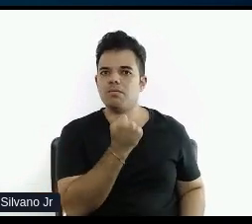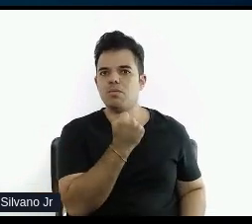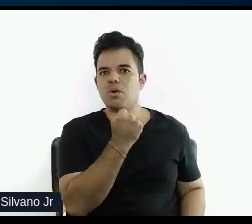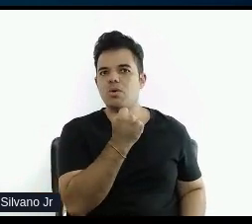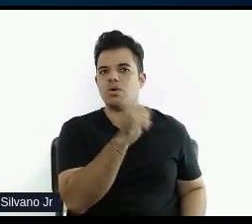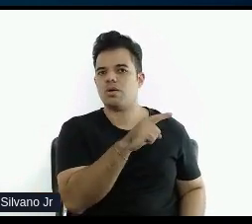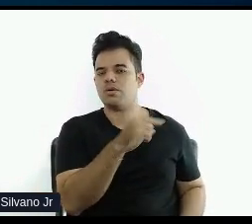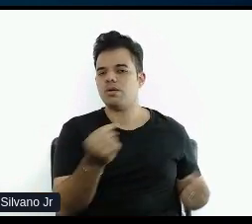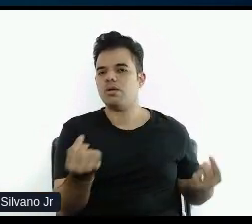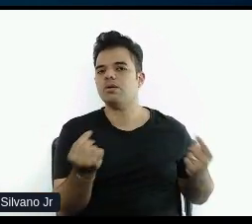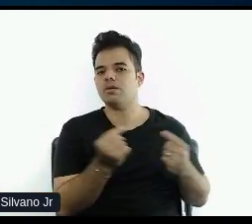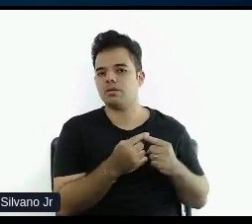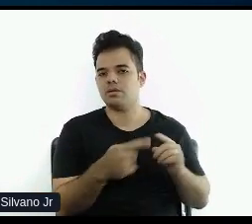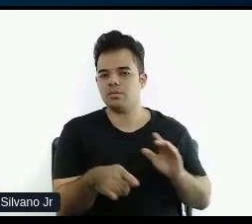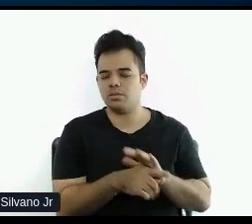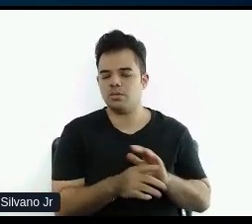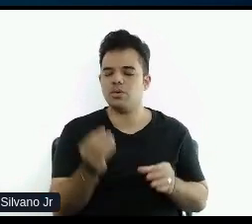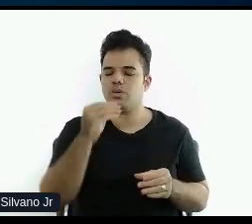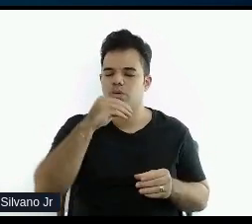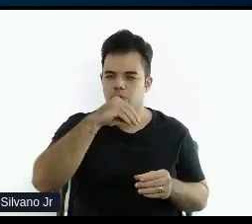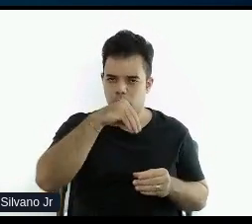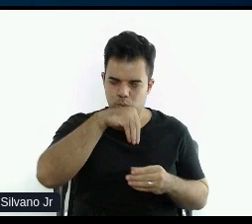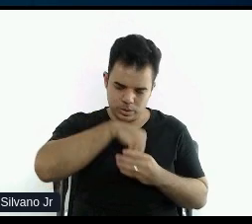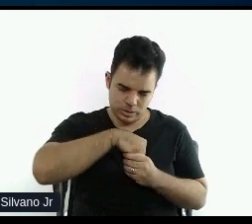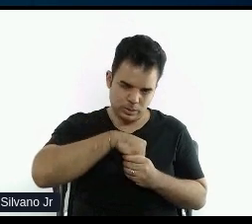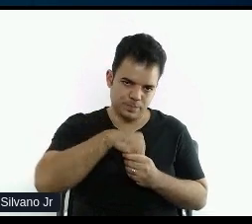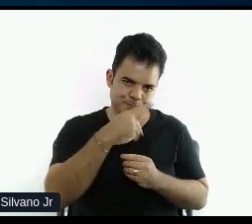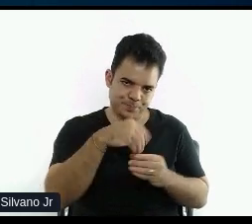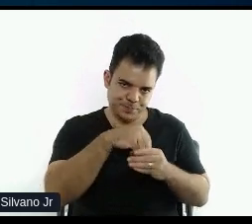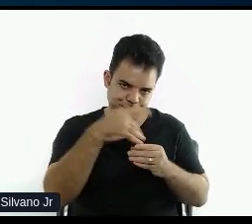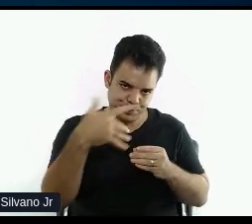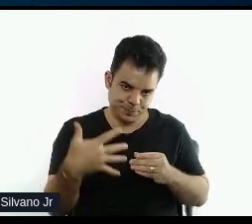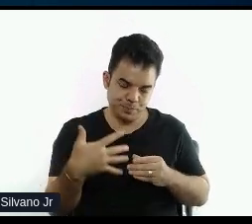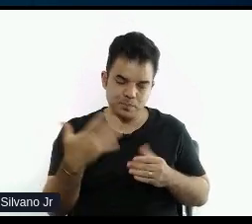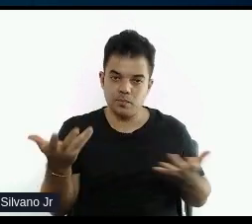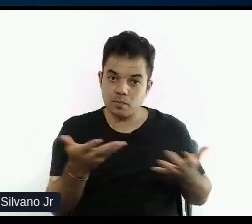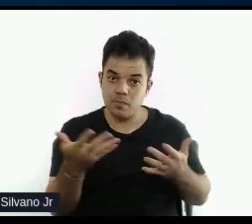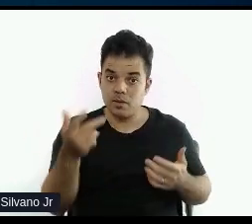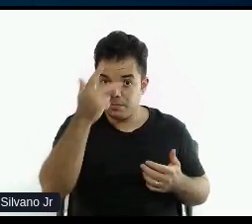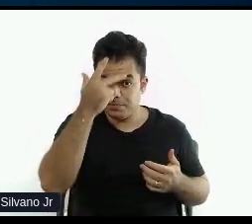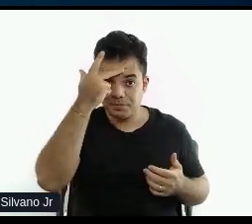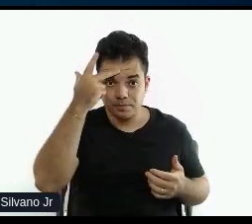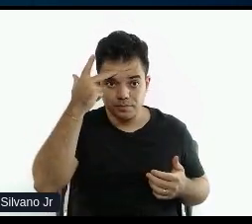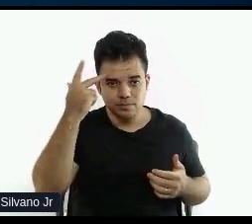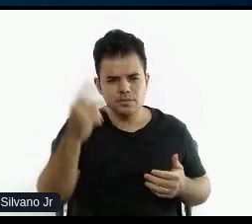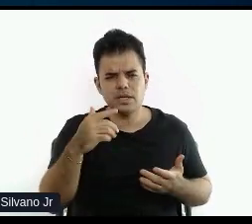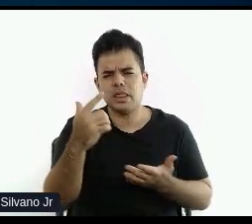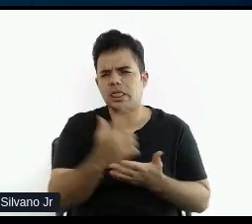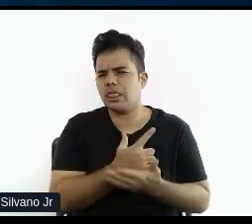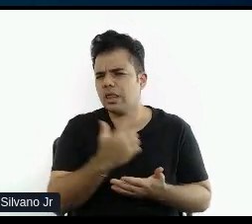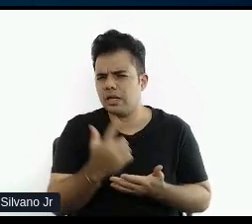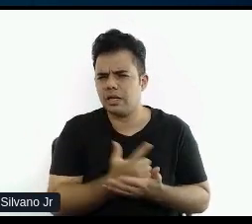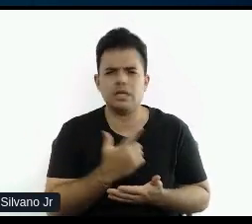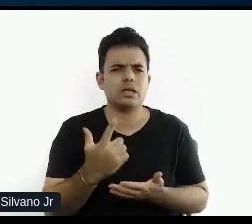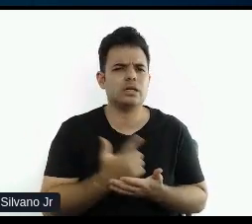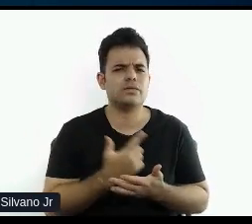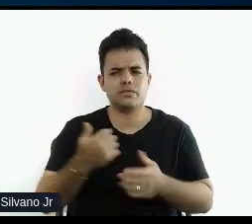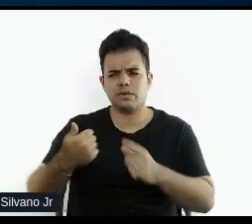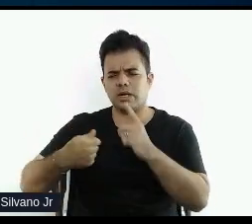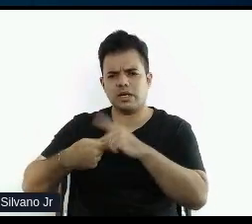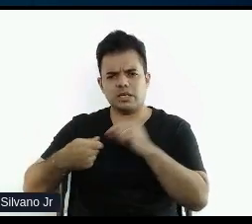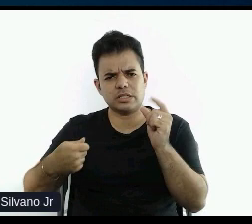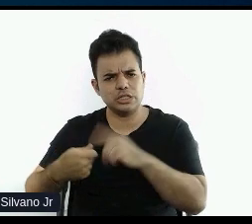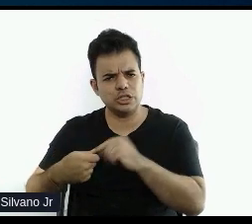a geração de conteúdo, e por isso que está tão em alta, né? Tem pessoas escrevendo livros, escrevendo artigos